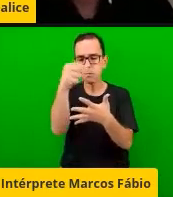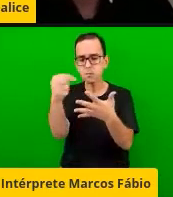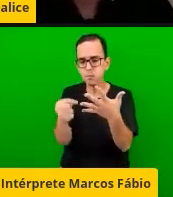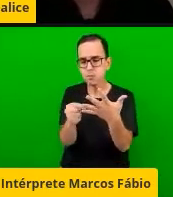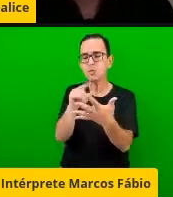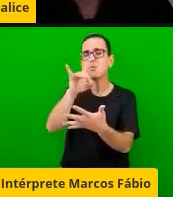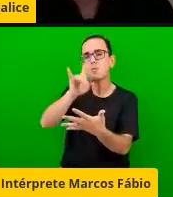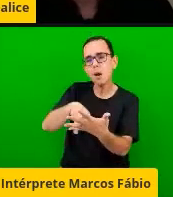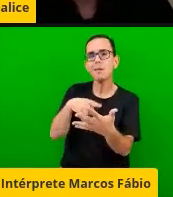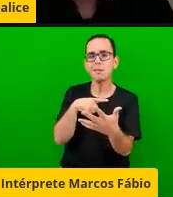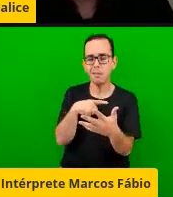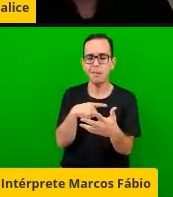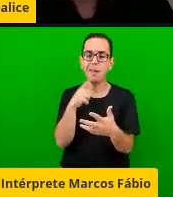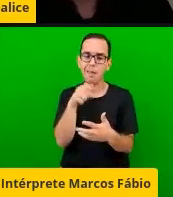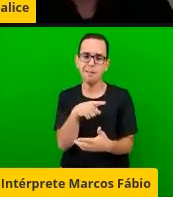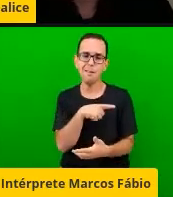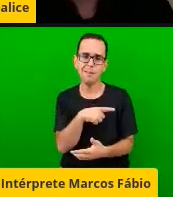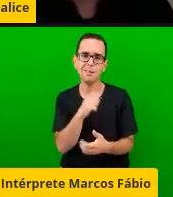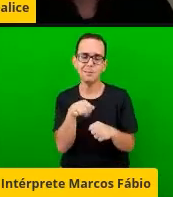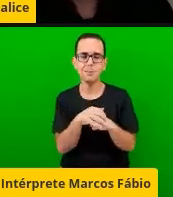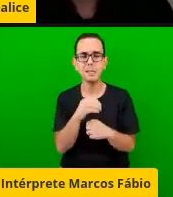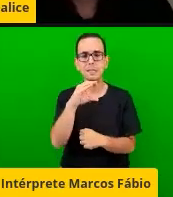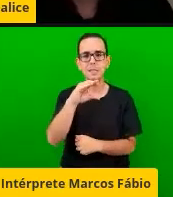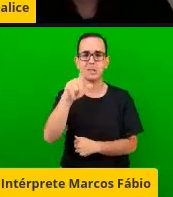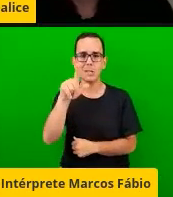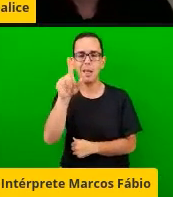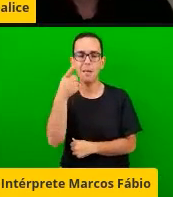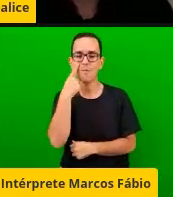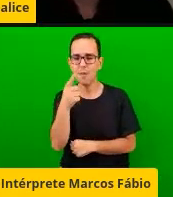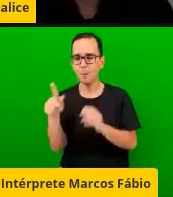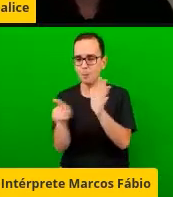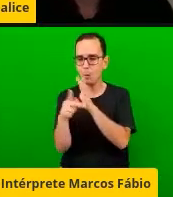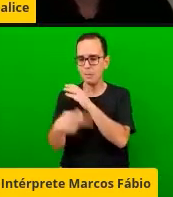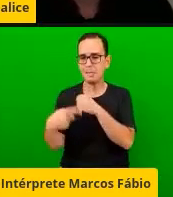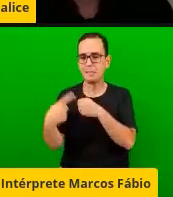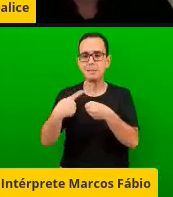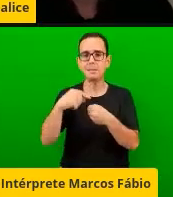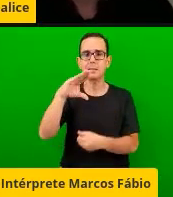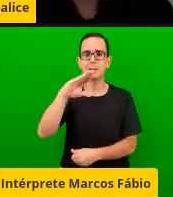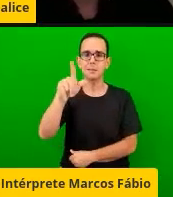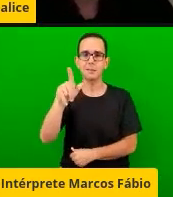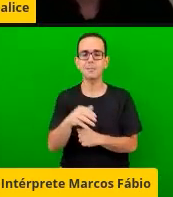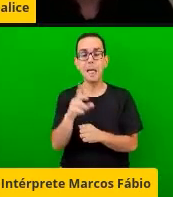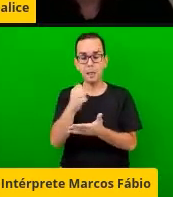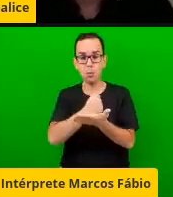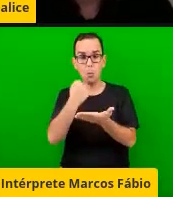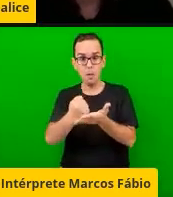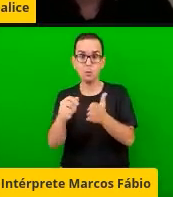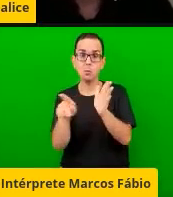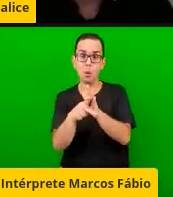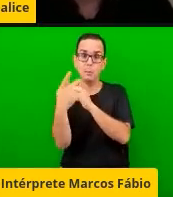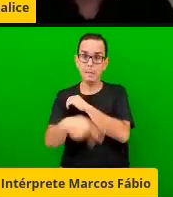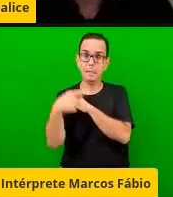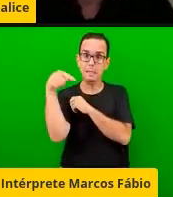que tem esses códigos. Então, o CG ali é para identificar que é de Campo Grande, né? Que esse documento, ele é de Campo Grande, segue